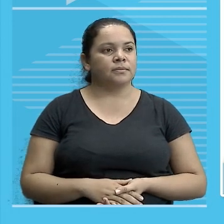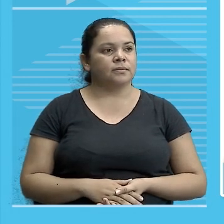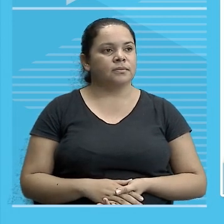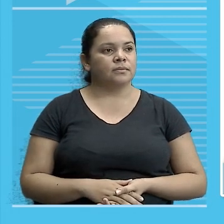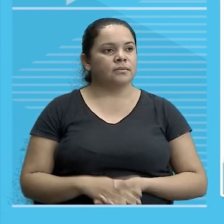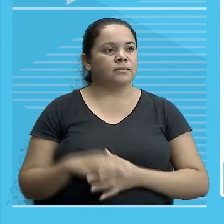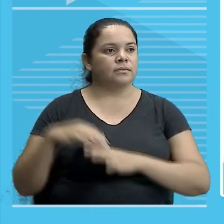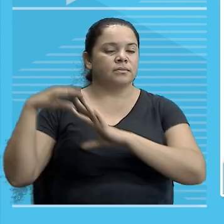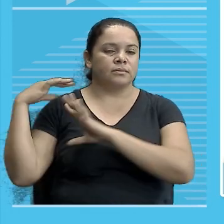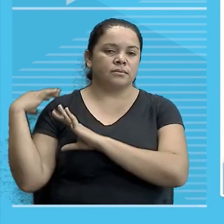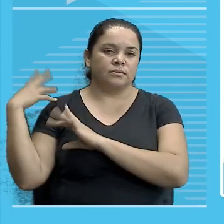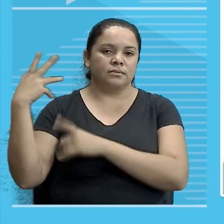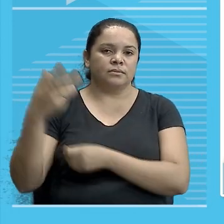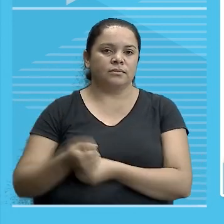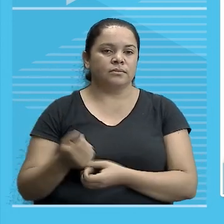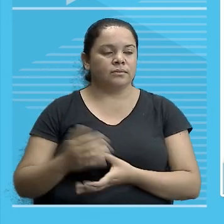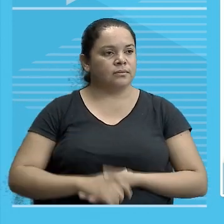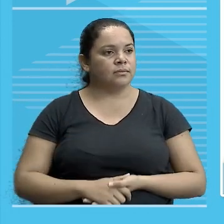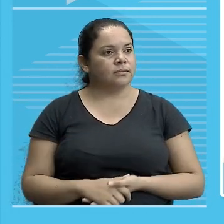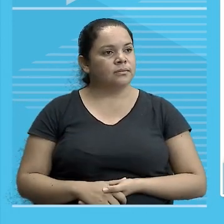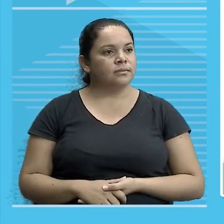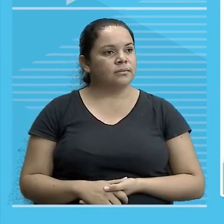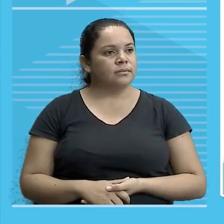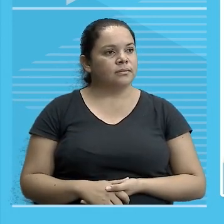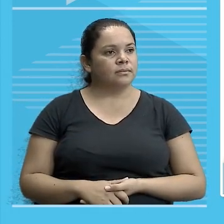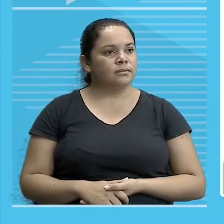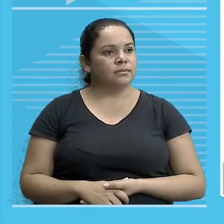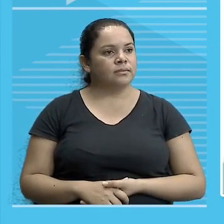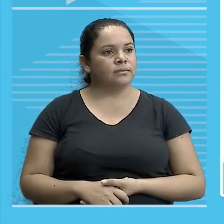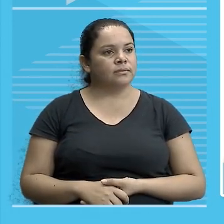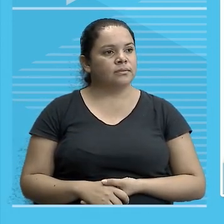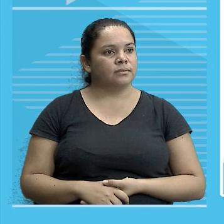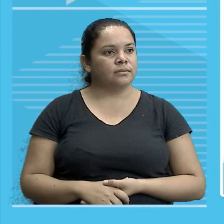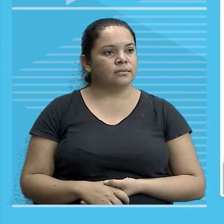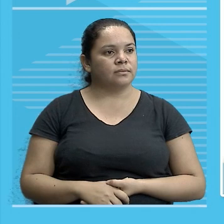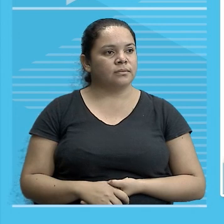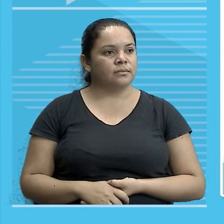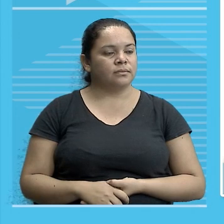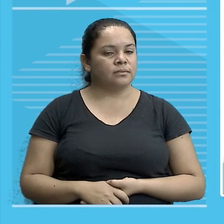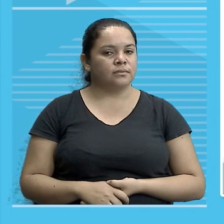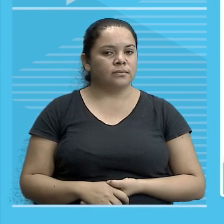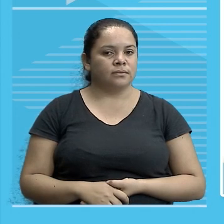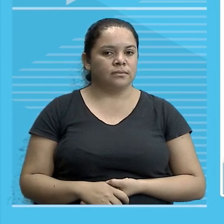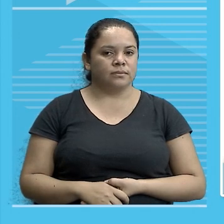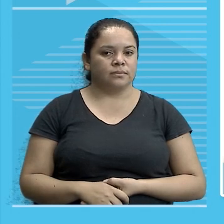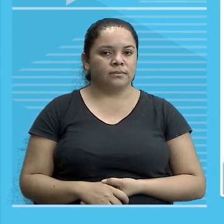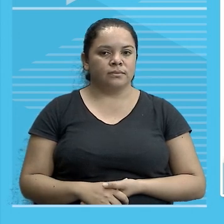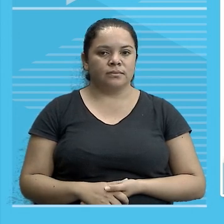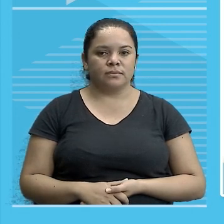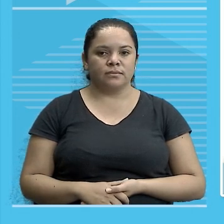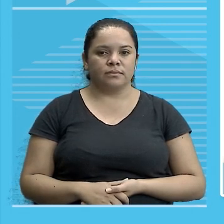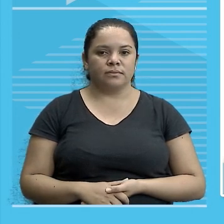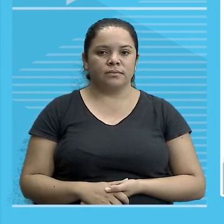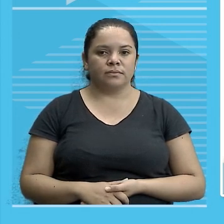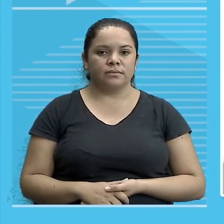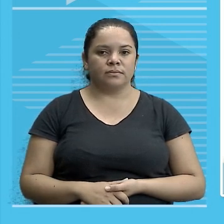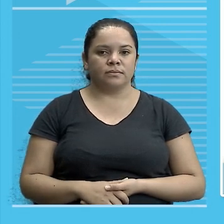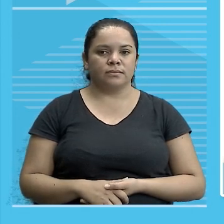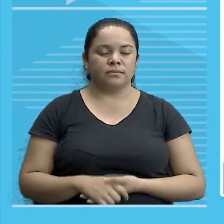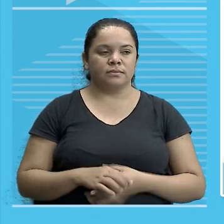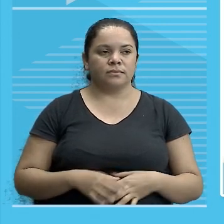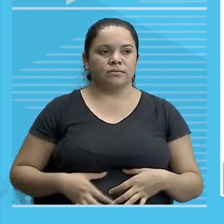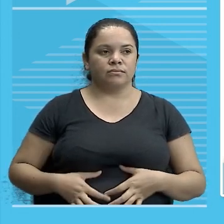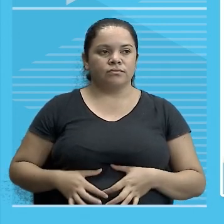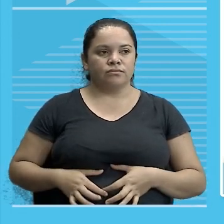uma revisãozinha aqui. Olha aí o esôfago, né? Aqui você tem o estômago, aqui você tem o estômago.